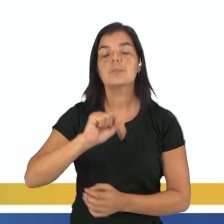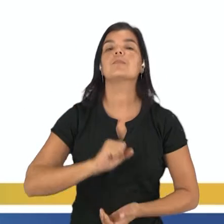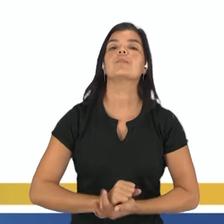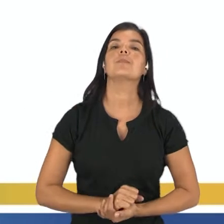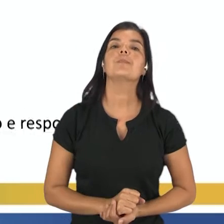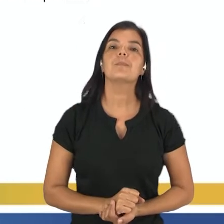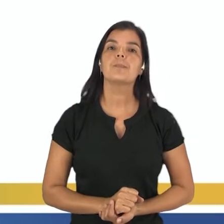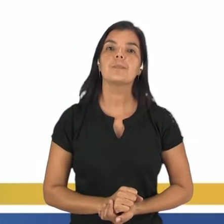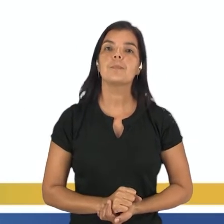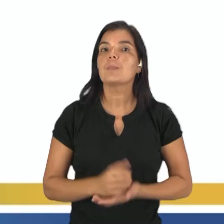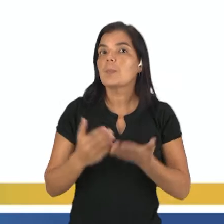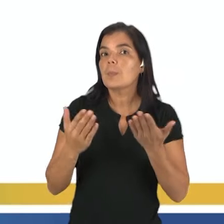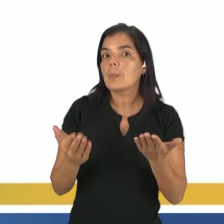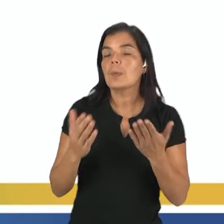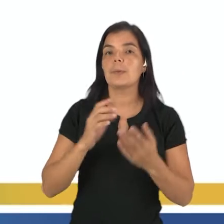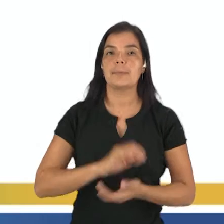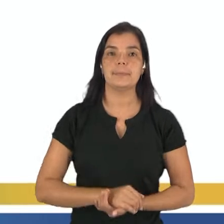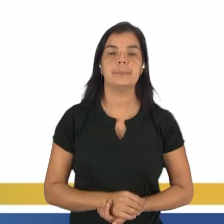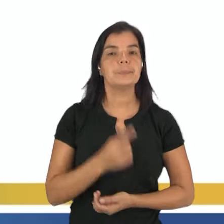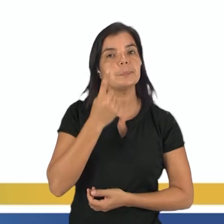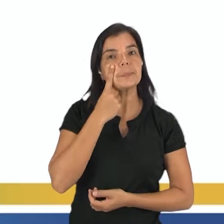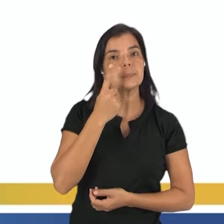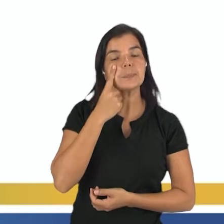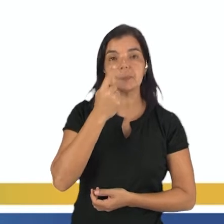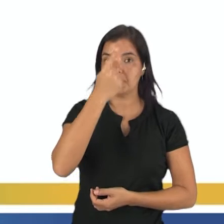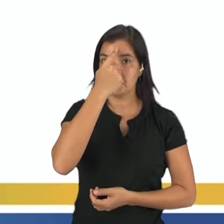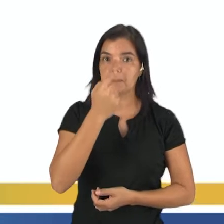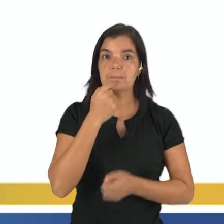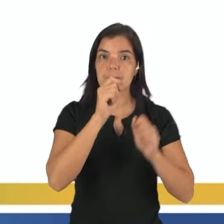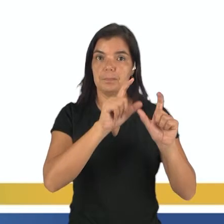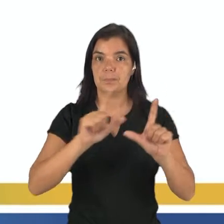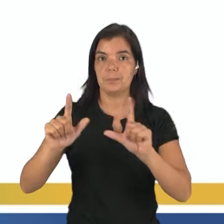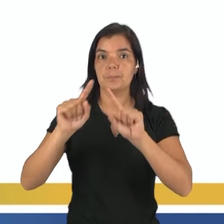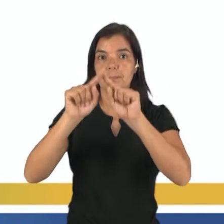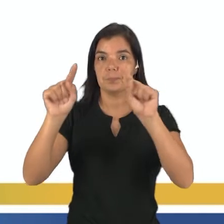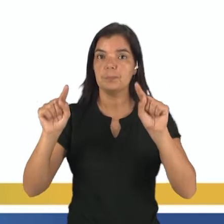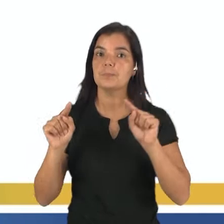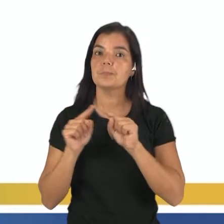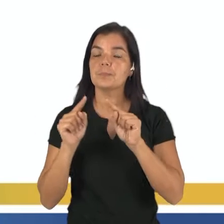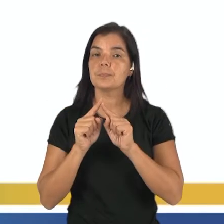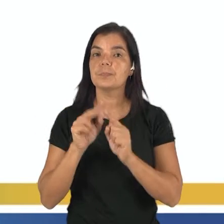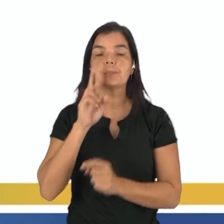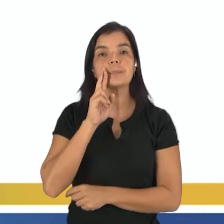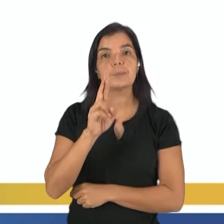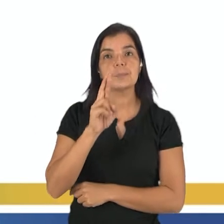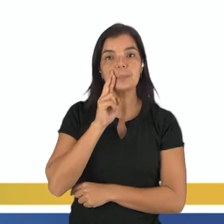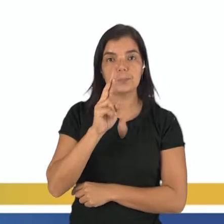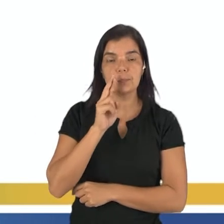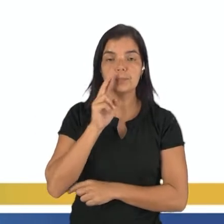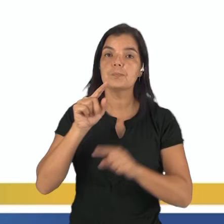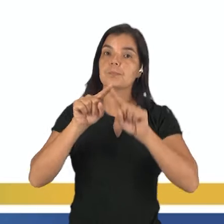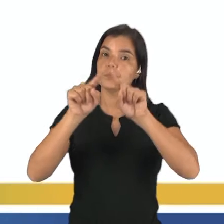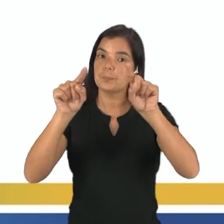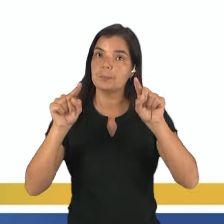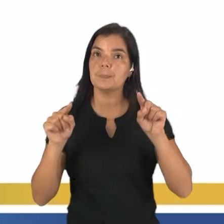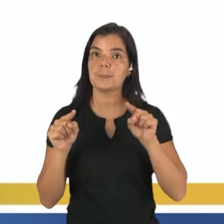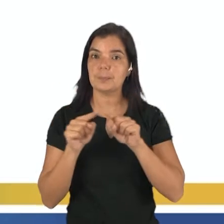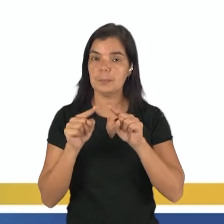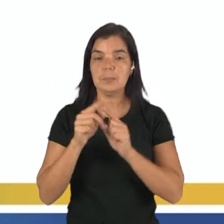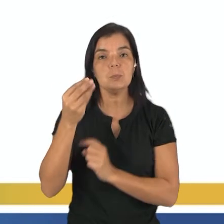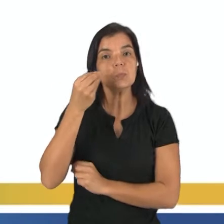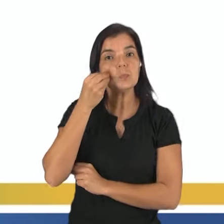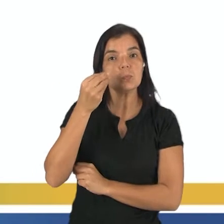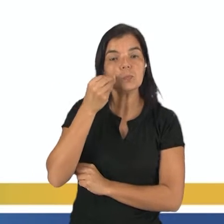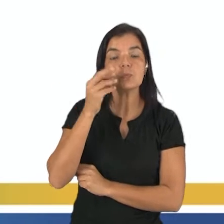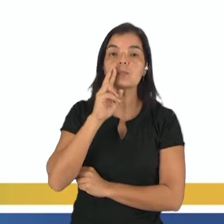bem. Então, pessoal, observe a figura do cubo abaixo e responda. Então, nós temos aqui um cubo e nós vamos